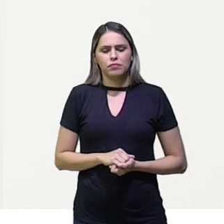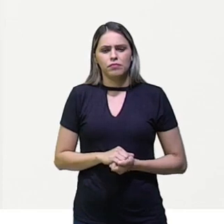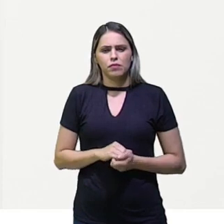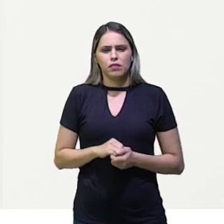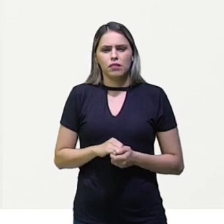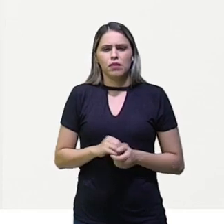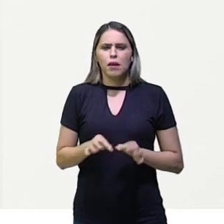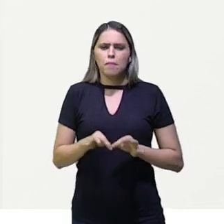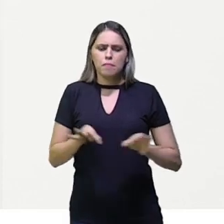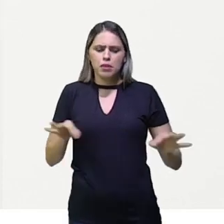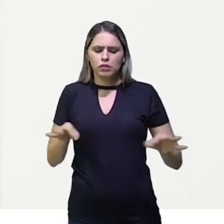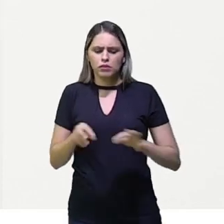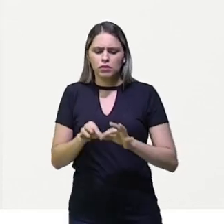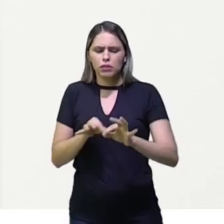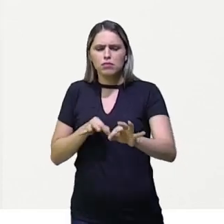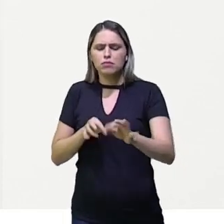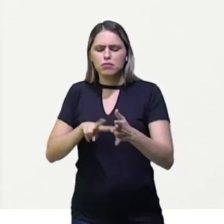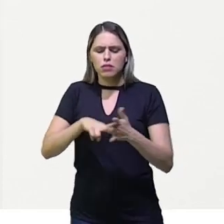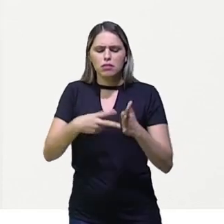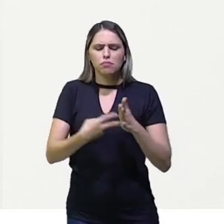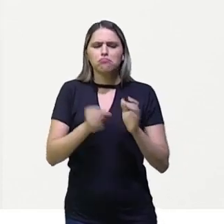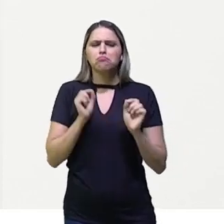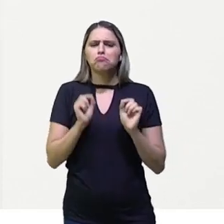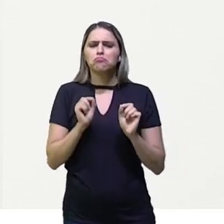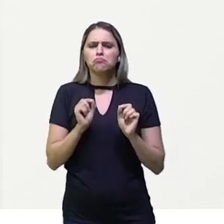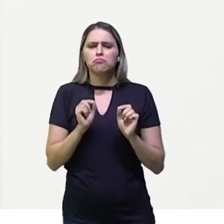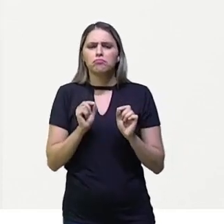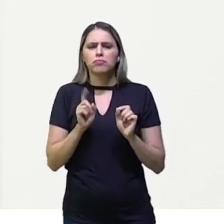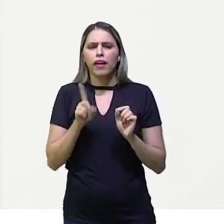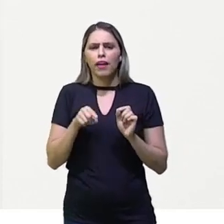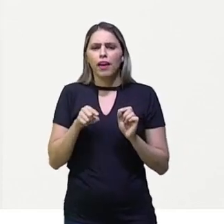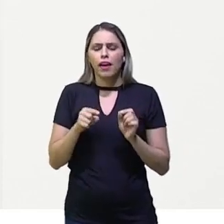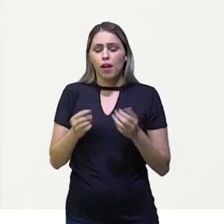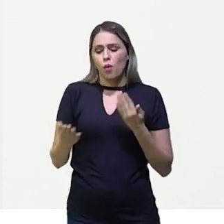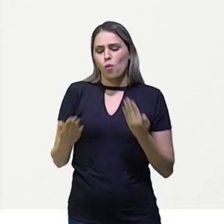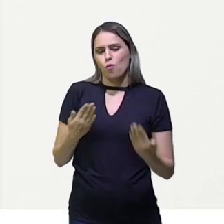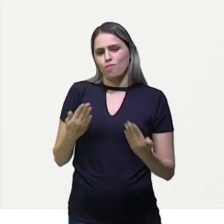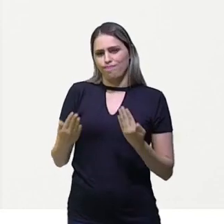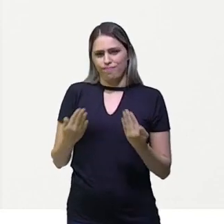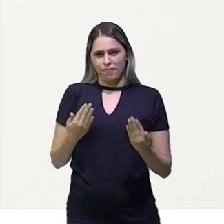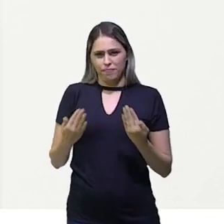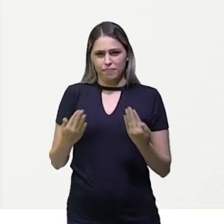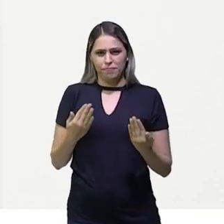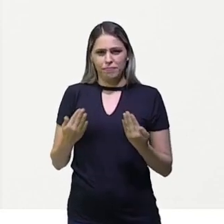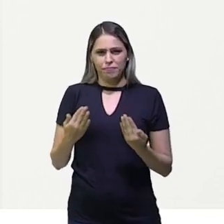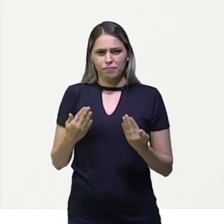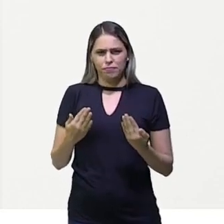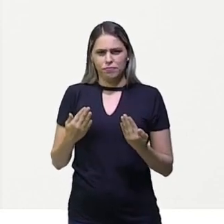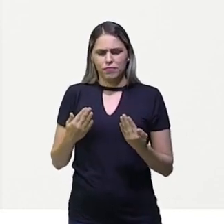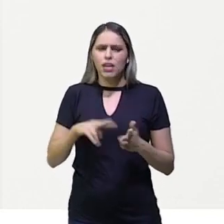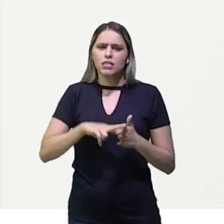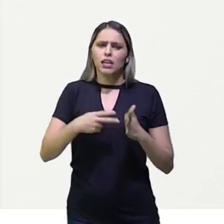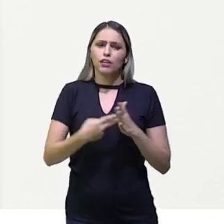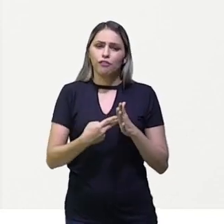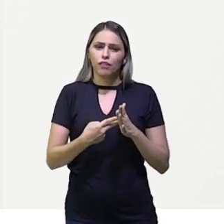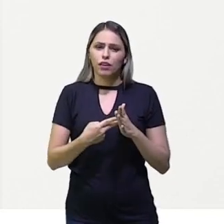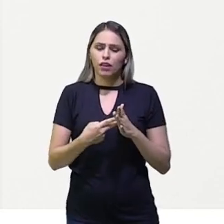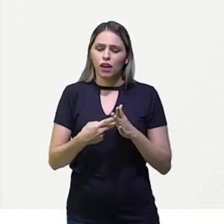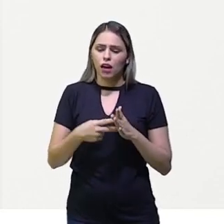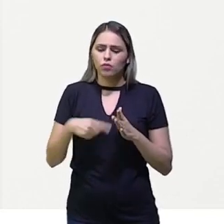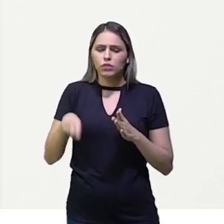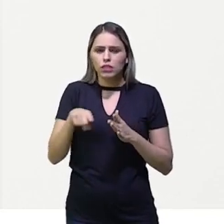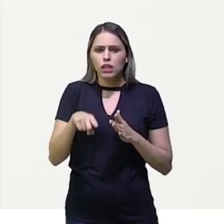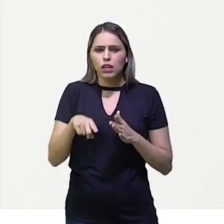Medir nada mais é que fazer uma comparação. Isto é, só se pode